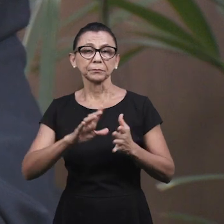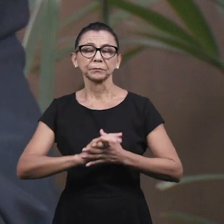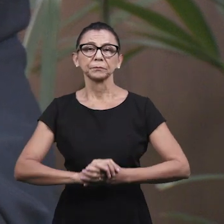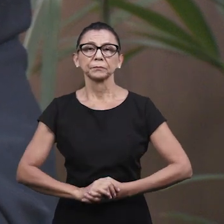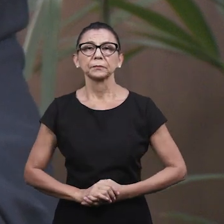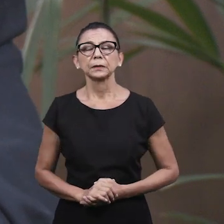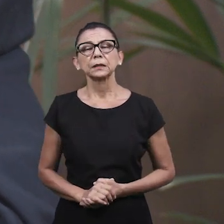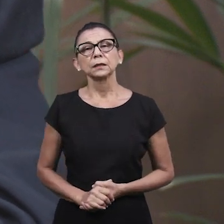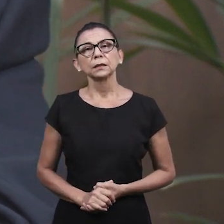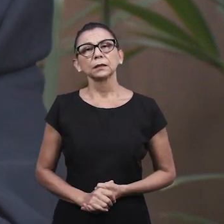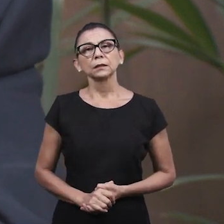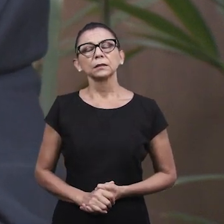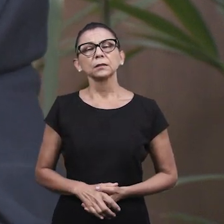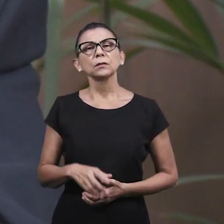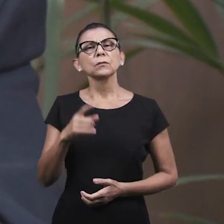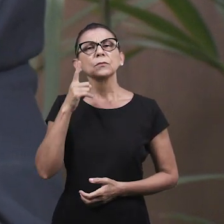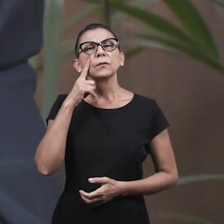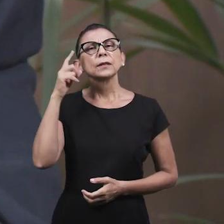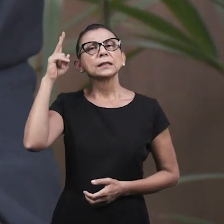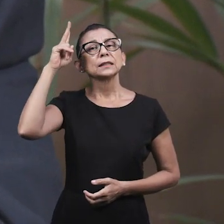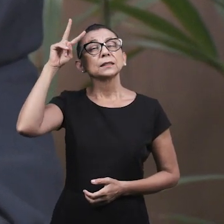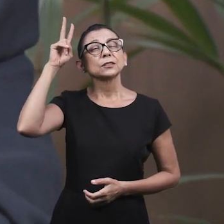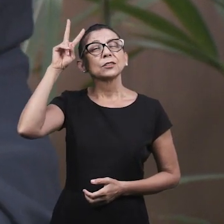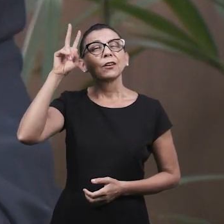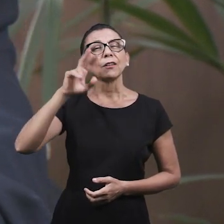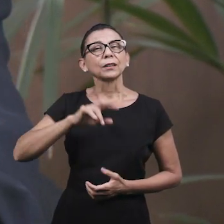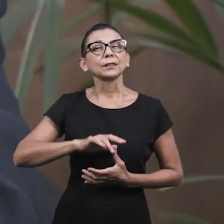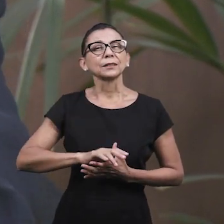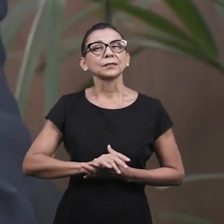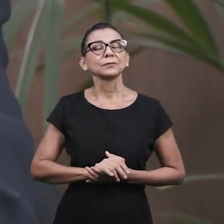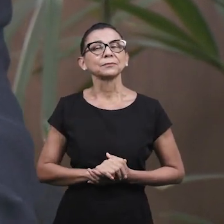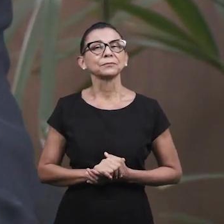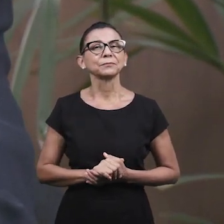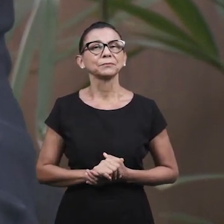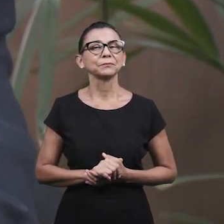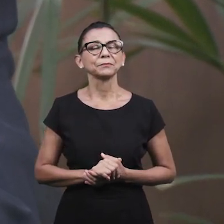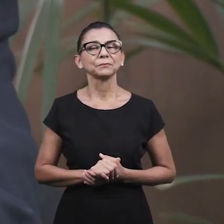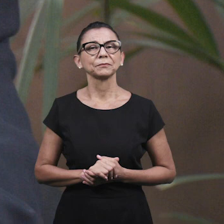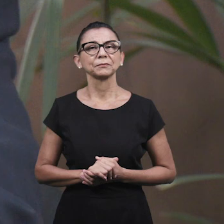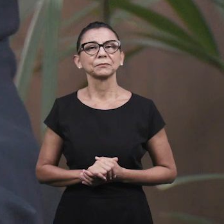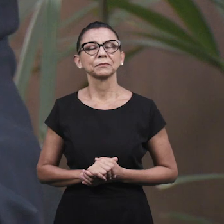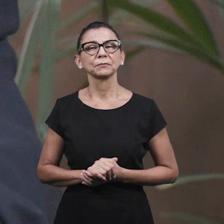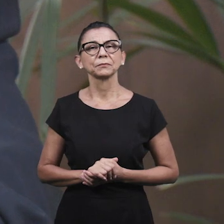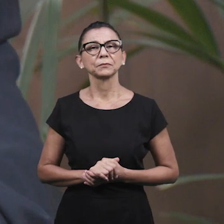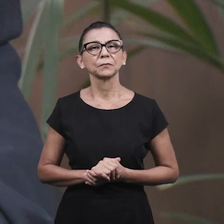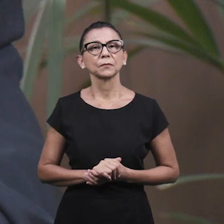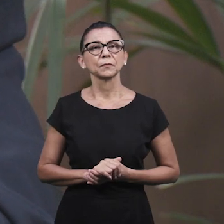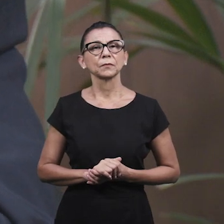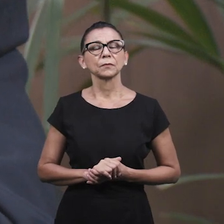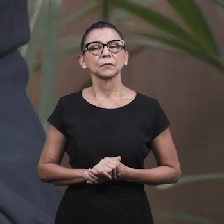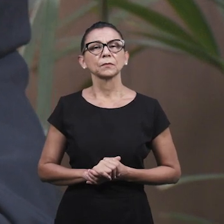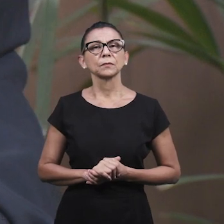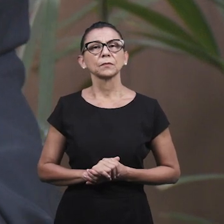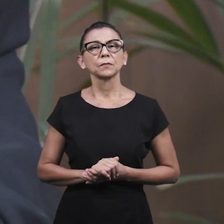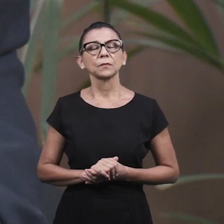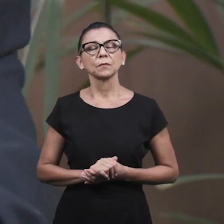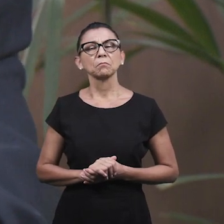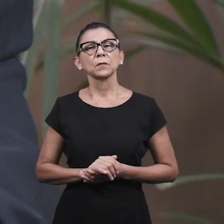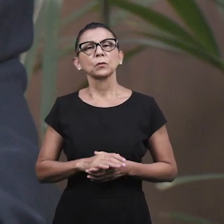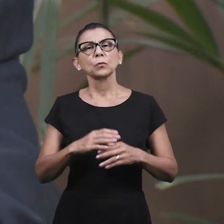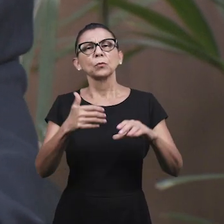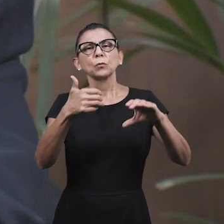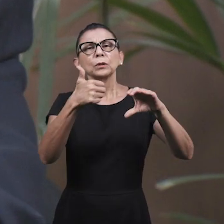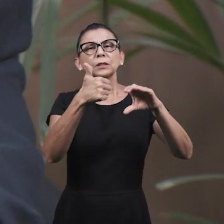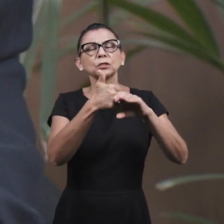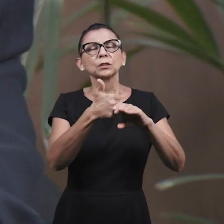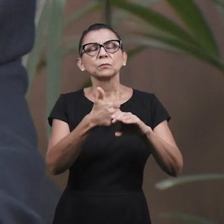Então vamos para a história. Em que momento o cristianismo tem contato com